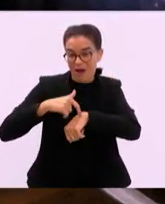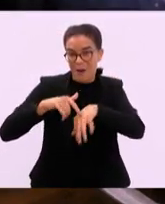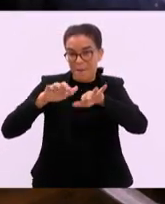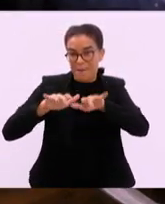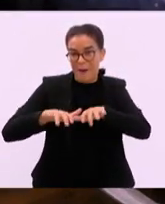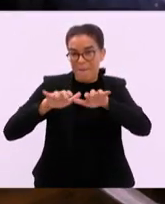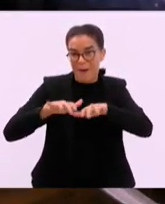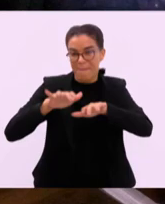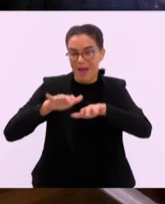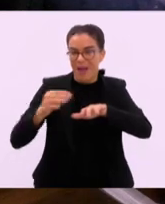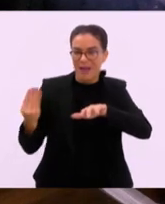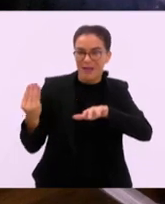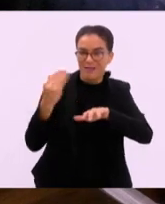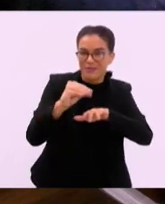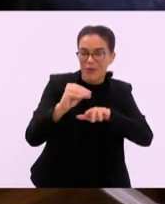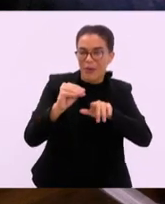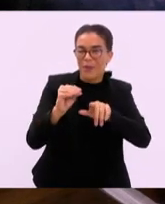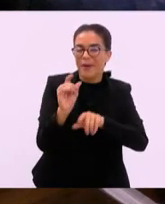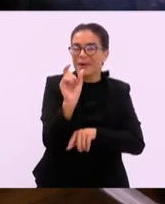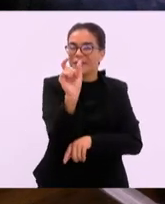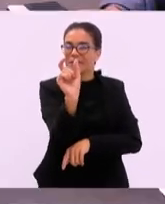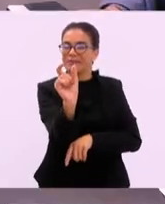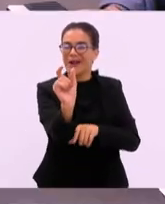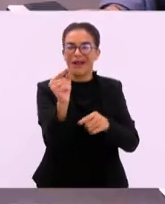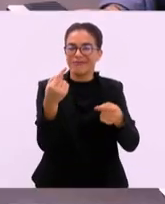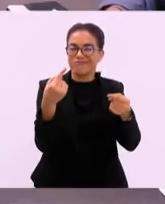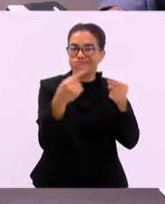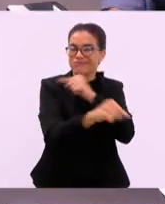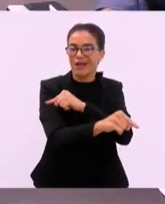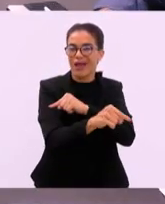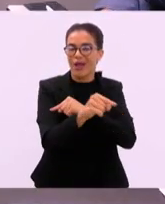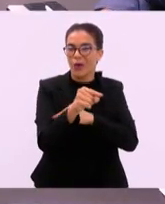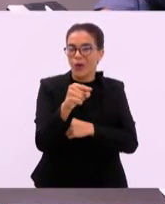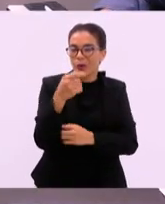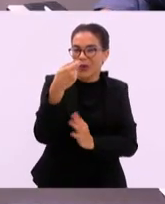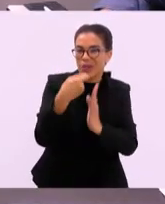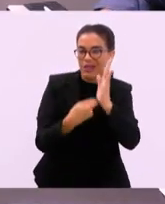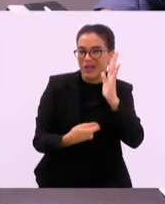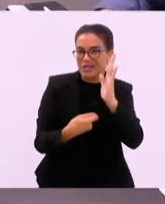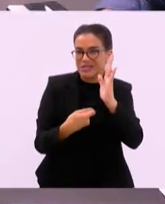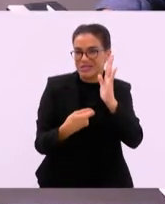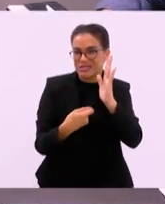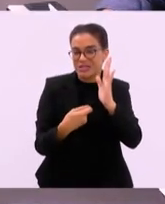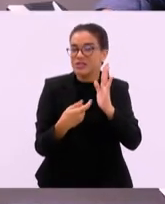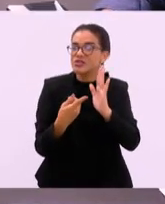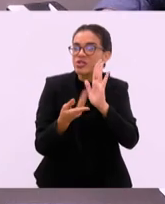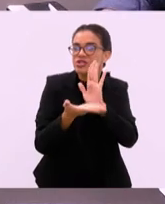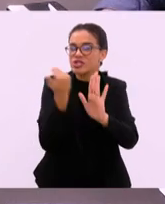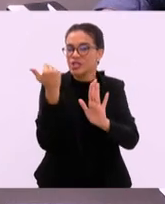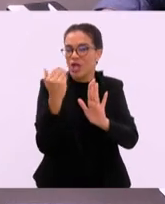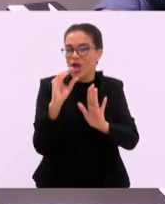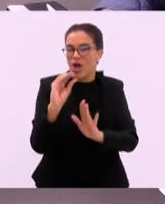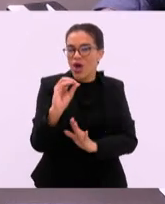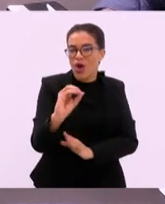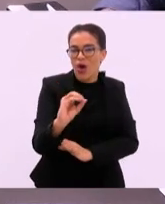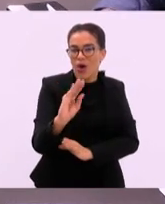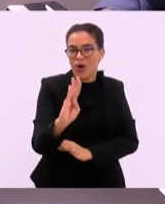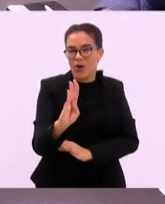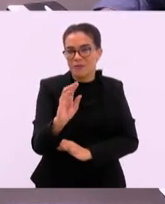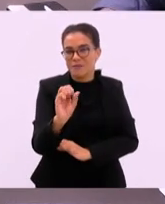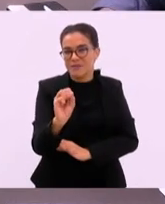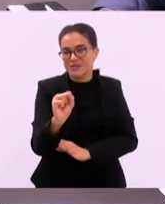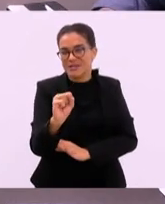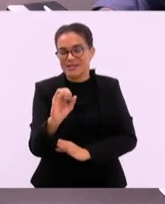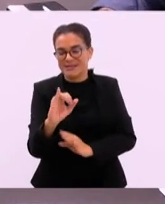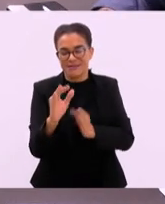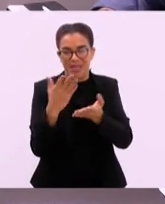foi incluída uma palavra que não tem nada a ver com o texto, imóvel óbice. É só para tirar a palavra óbice daí, que não sei